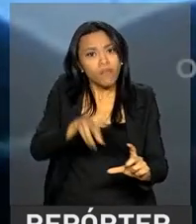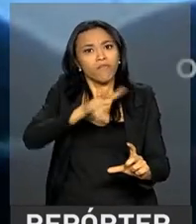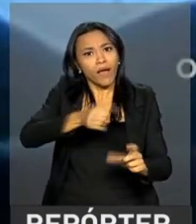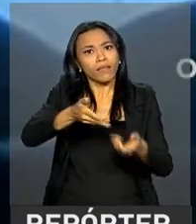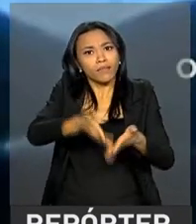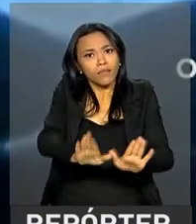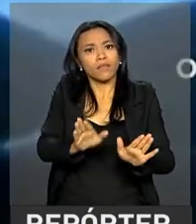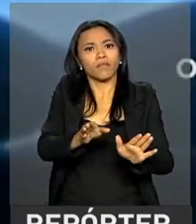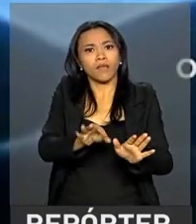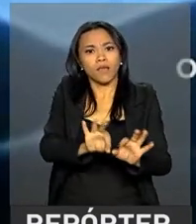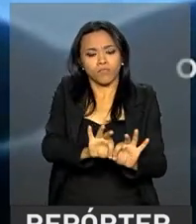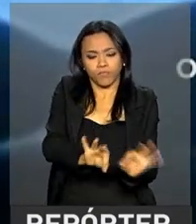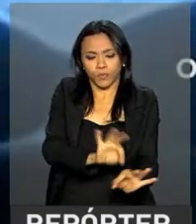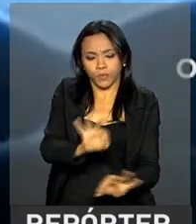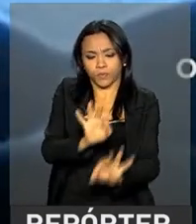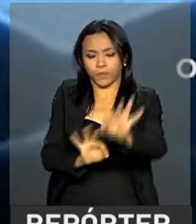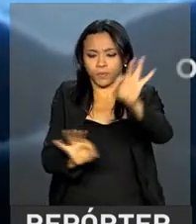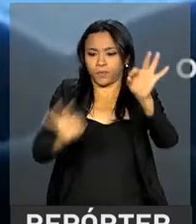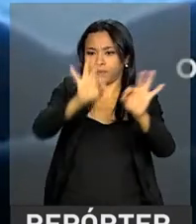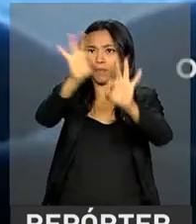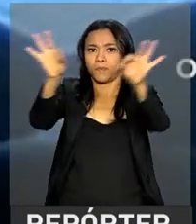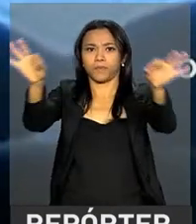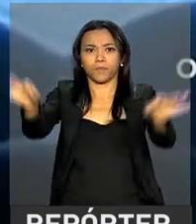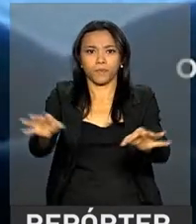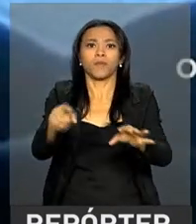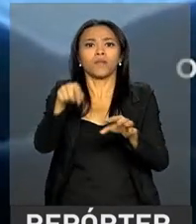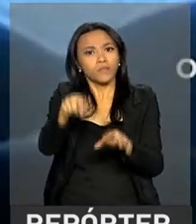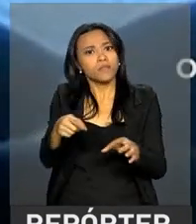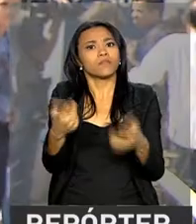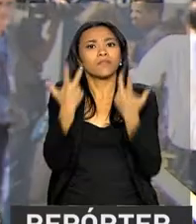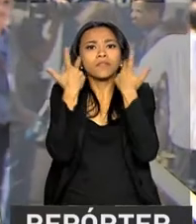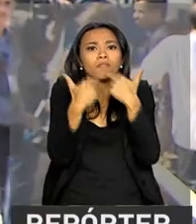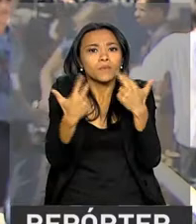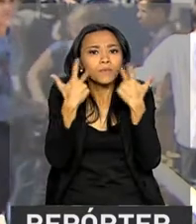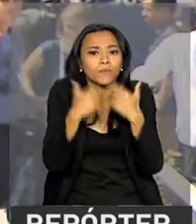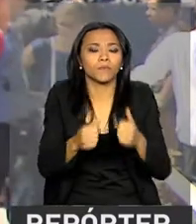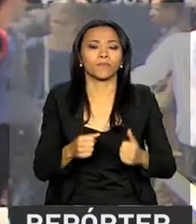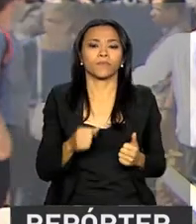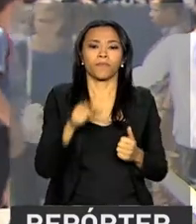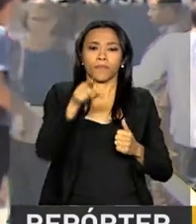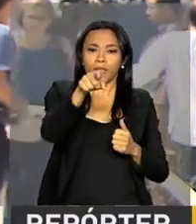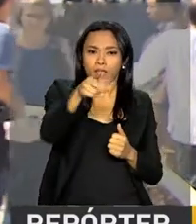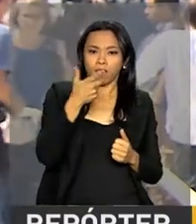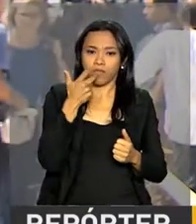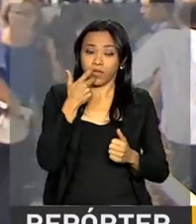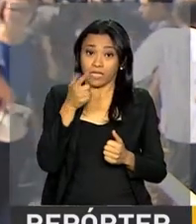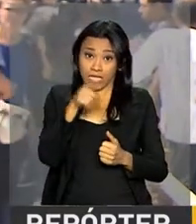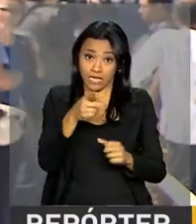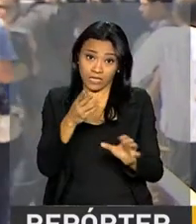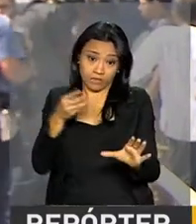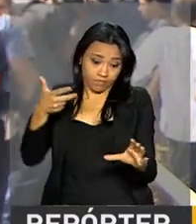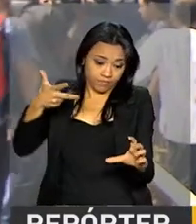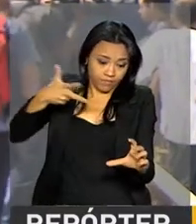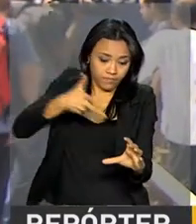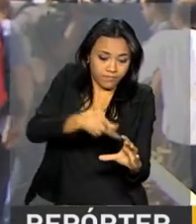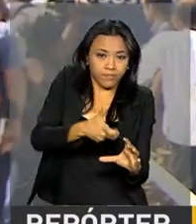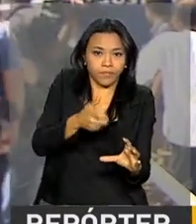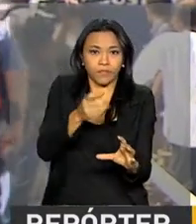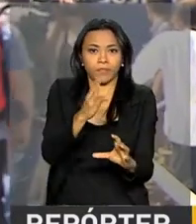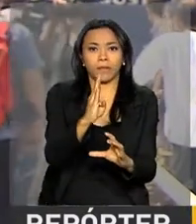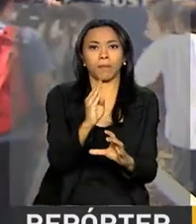com a bactéria o que torna técnica natural e sustentável o barco está hoje cerca de 40 localidades do mundo